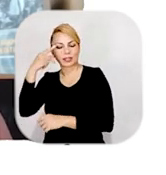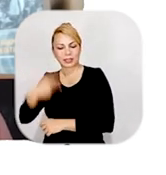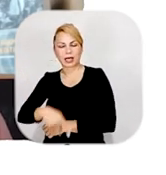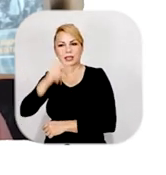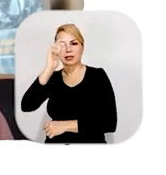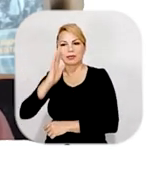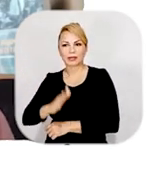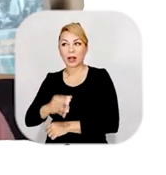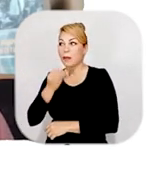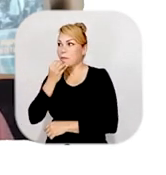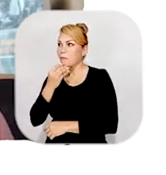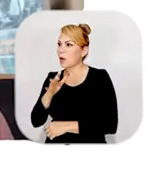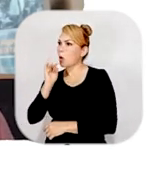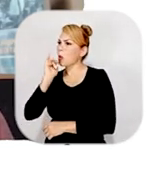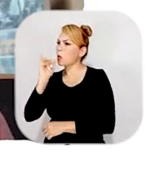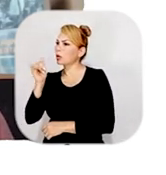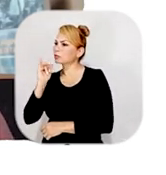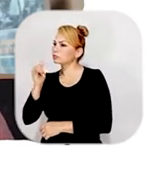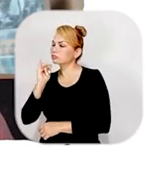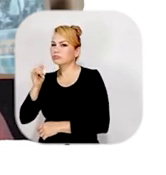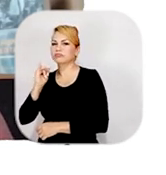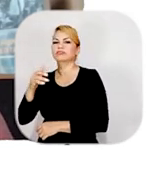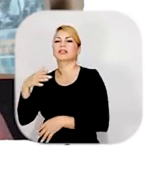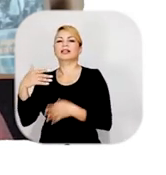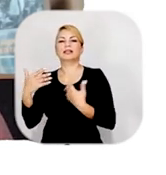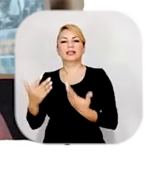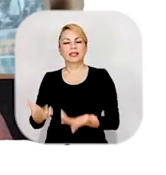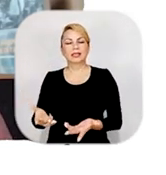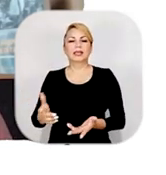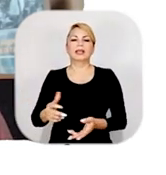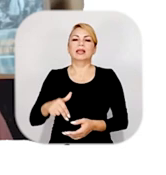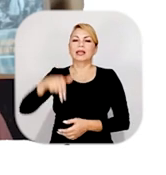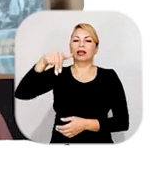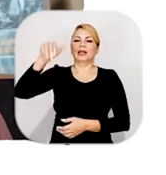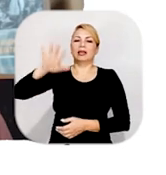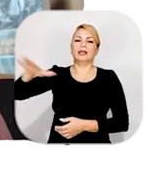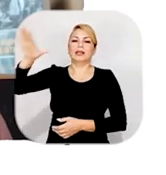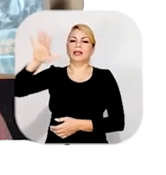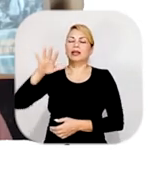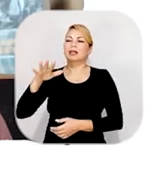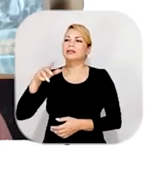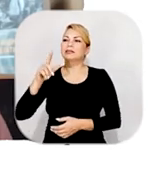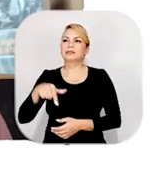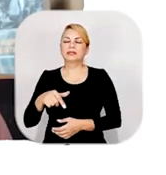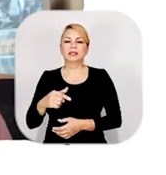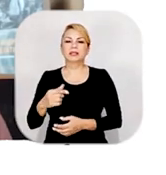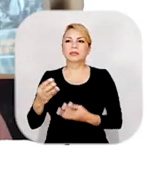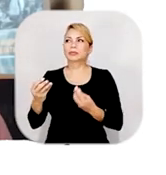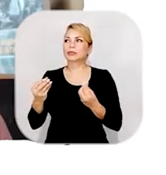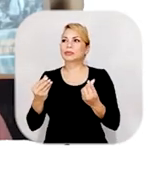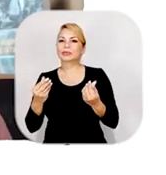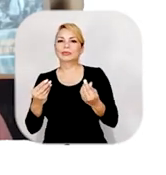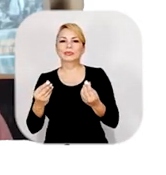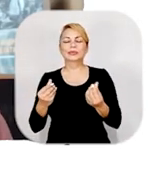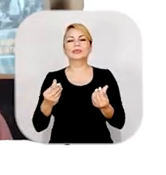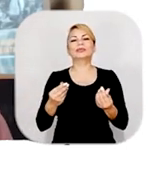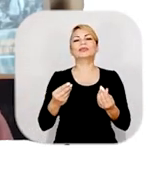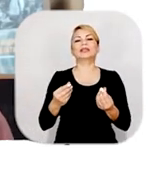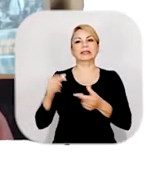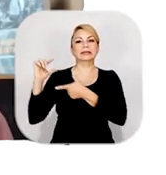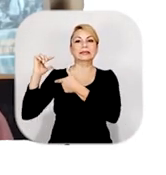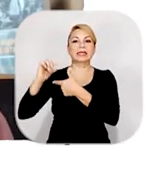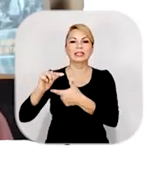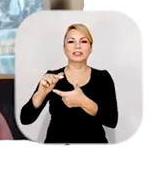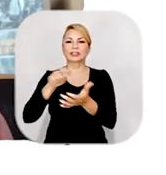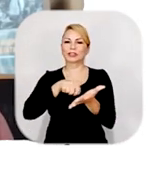ele escreve, até mesmo dessas expedições que ele fez para o Nordeste, é muito pitoresco, né? Eu até traduzi algumas coisas e coloquei